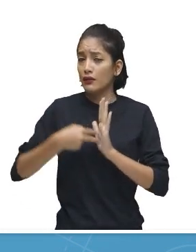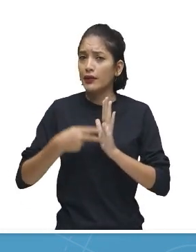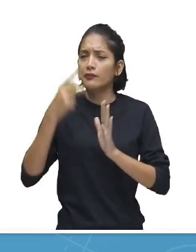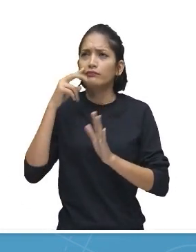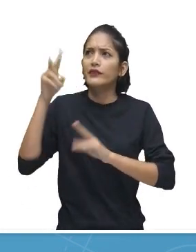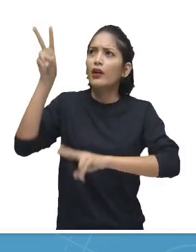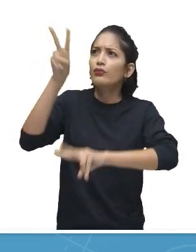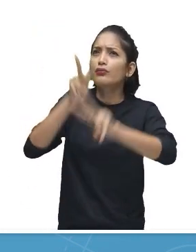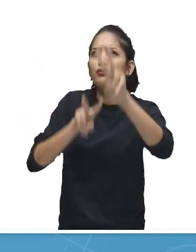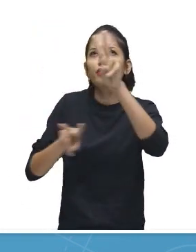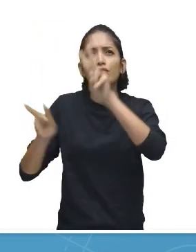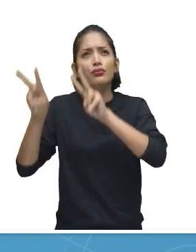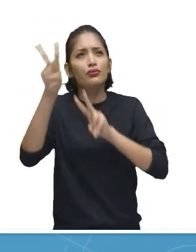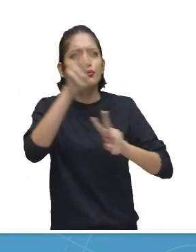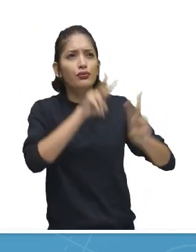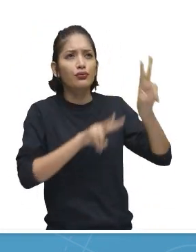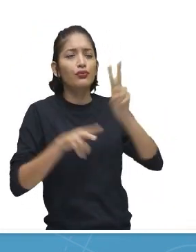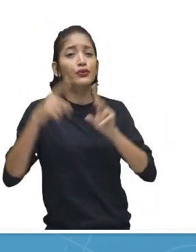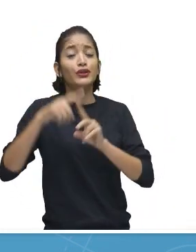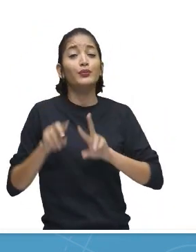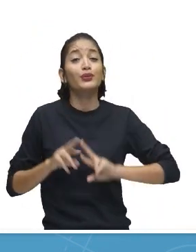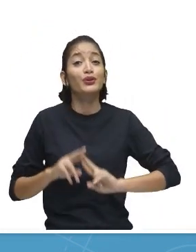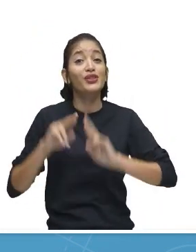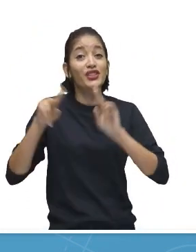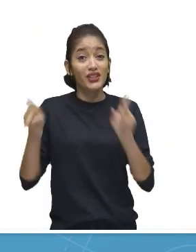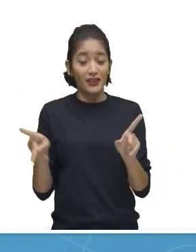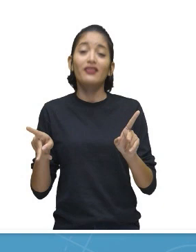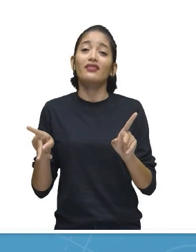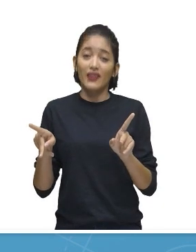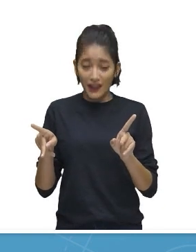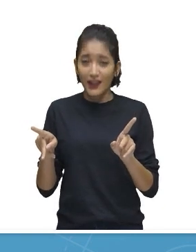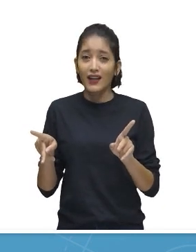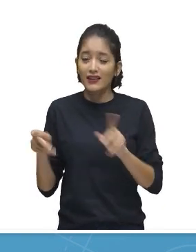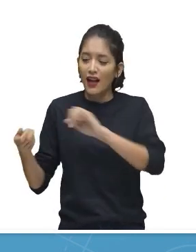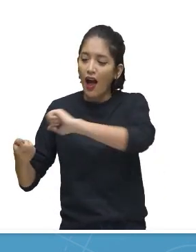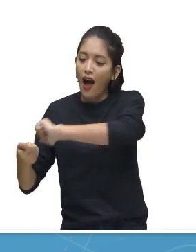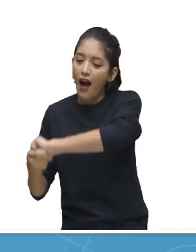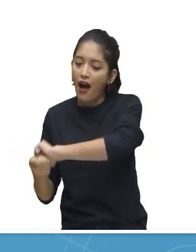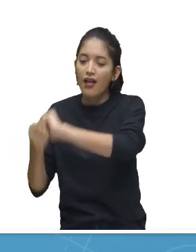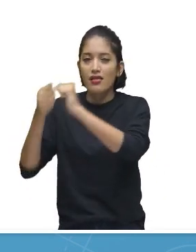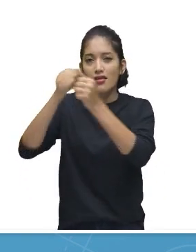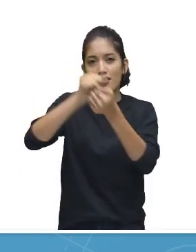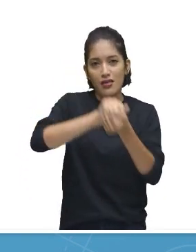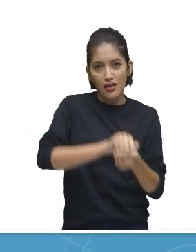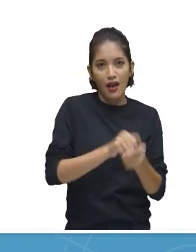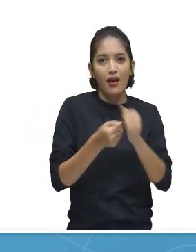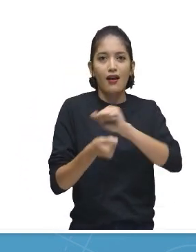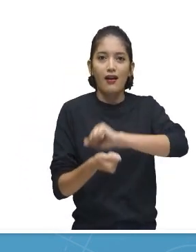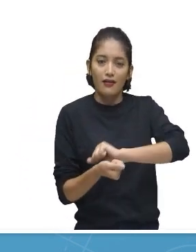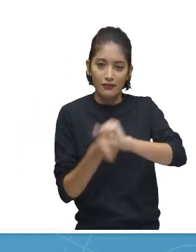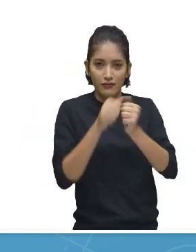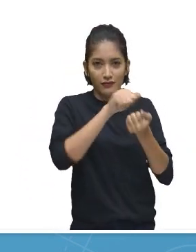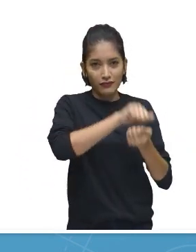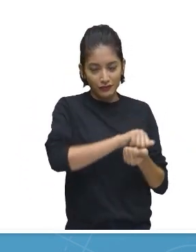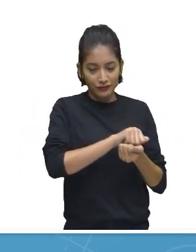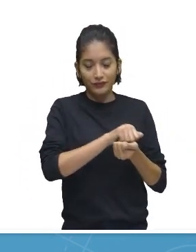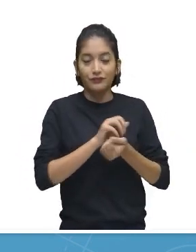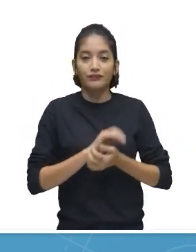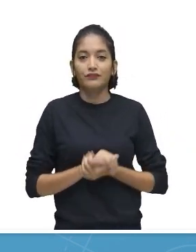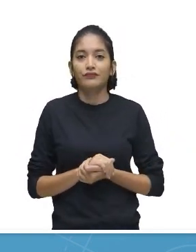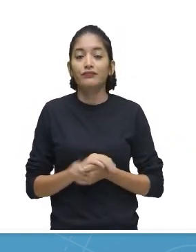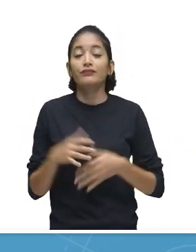o mundo ali de uma forma diferente, ele simplificava as formas, ele moldurava. E ele